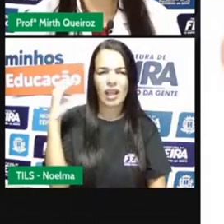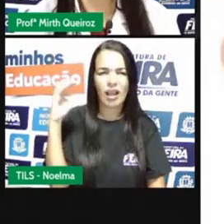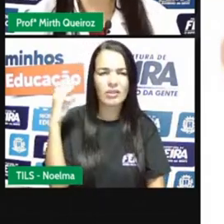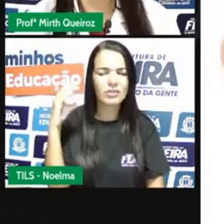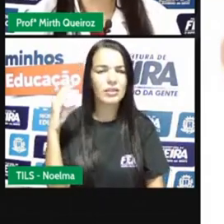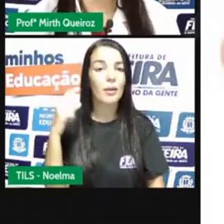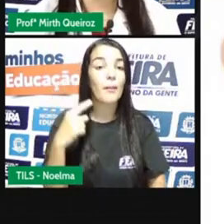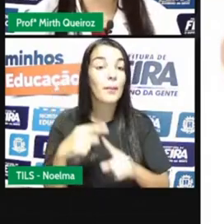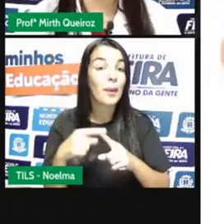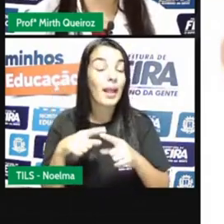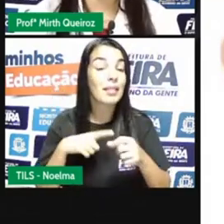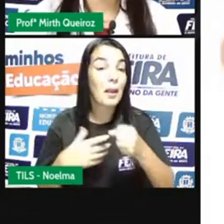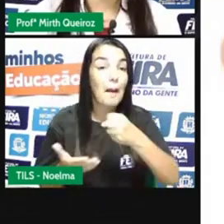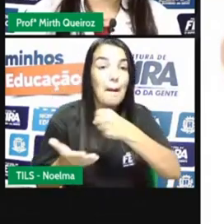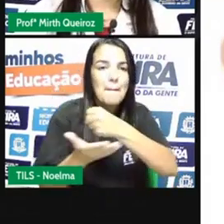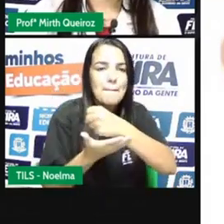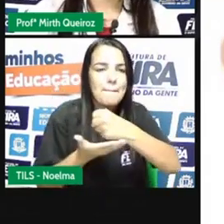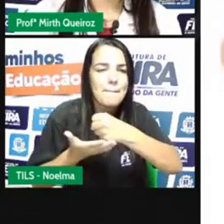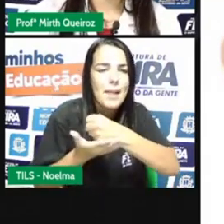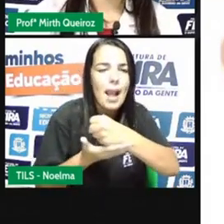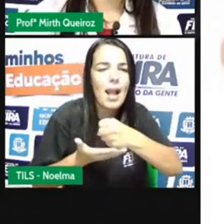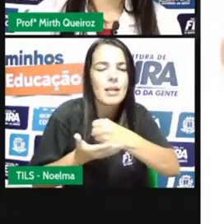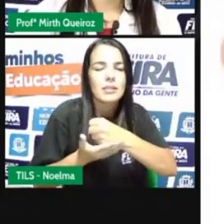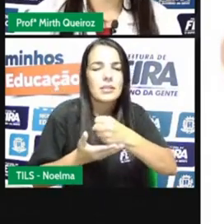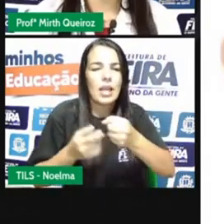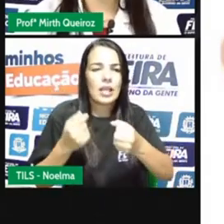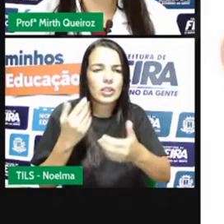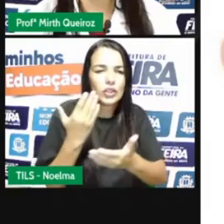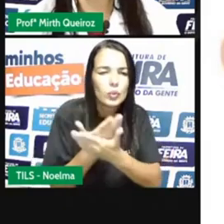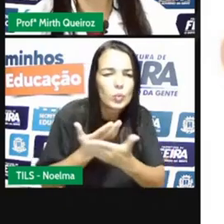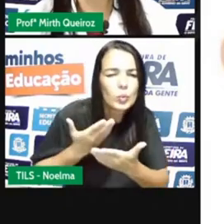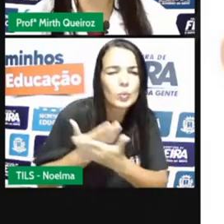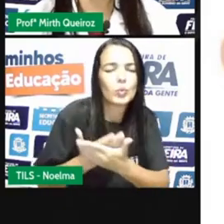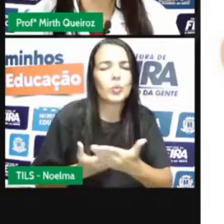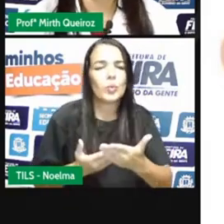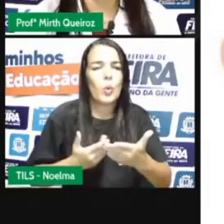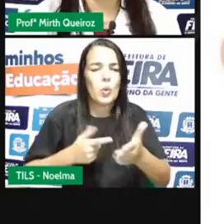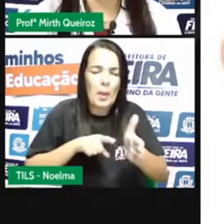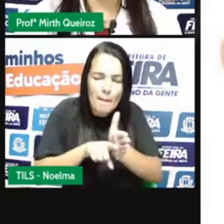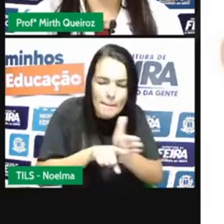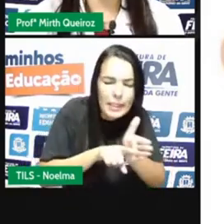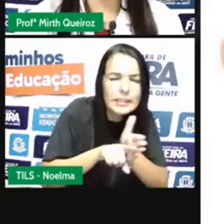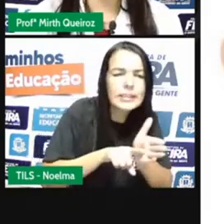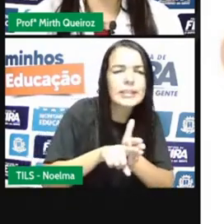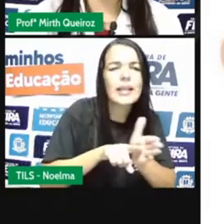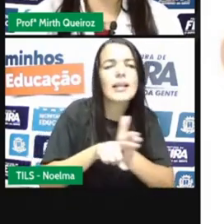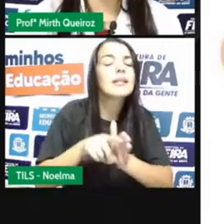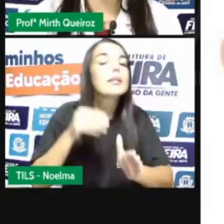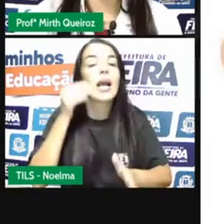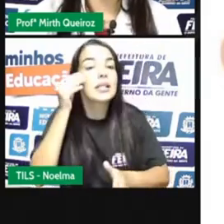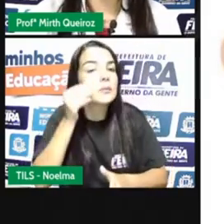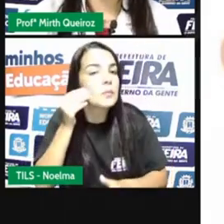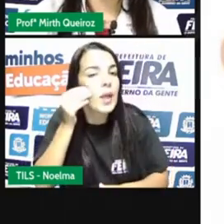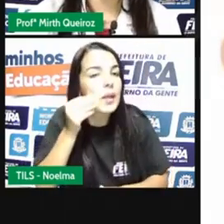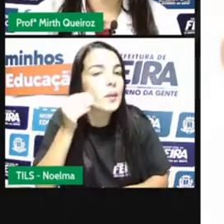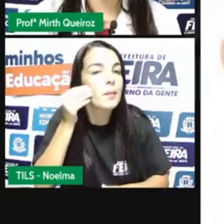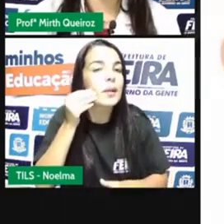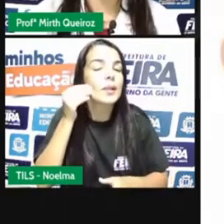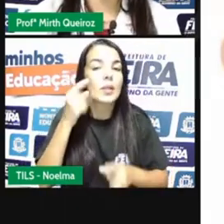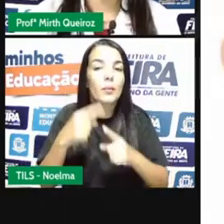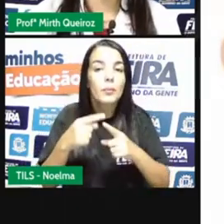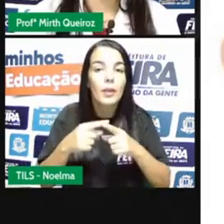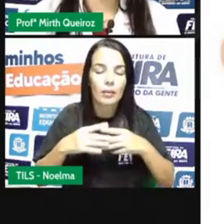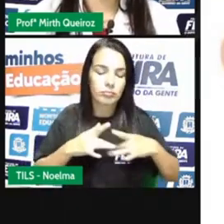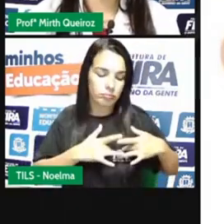em estudos mais aprofundados, frutos de pesquisas, experimentos, enfim, de uma dedicação exclusiva